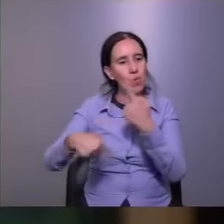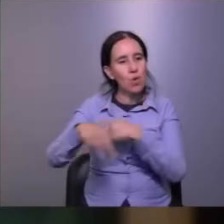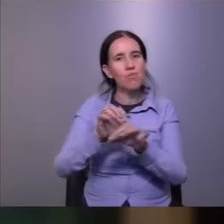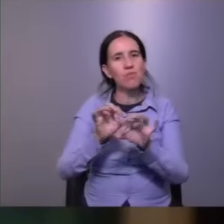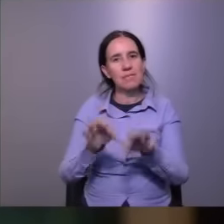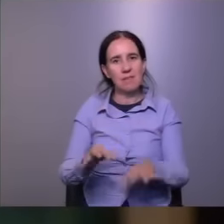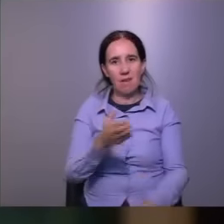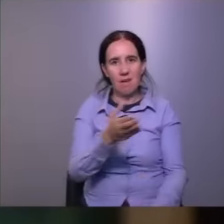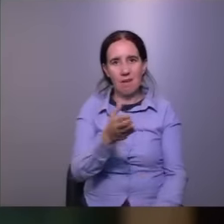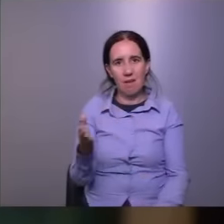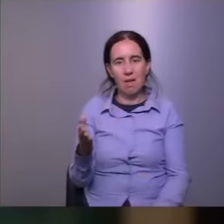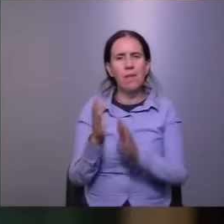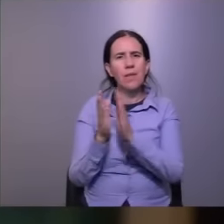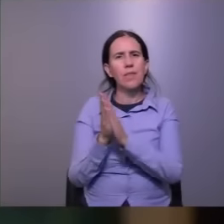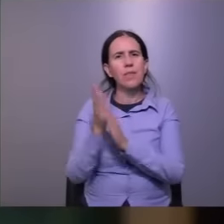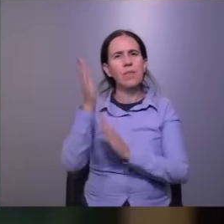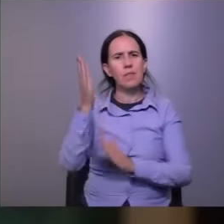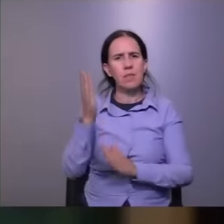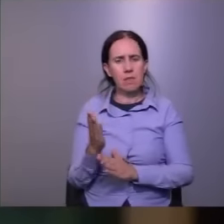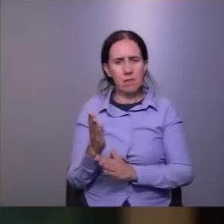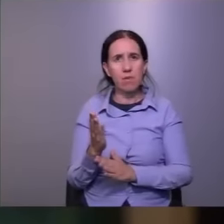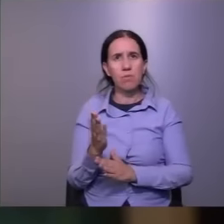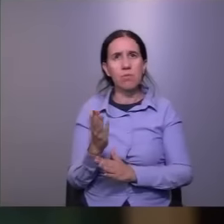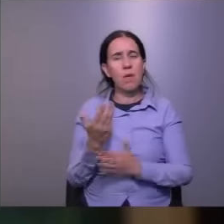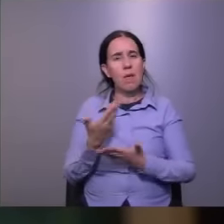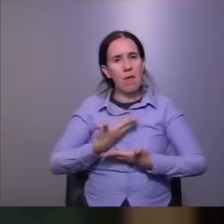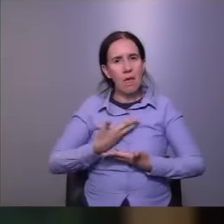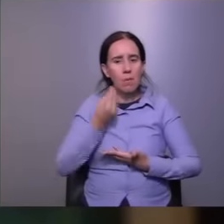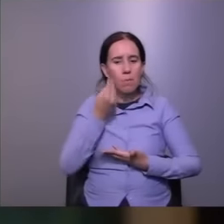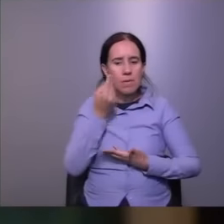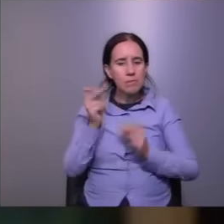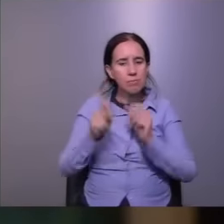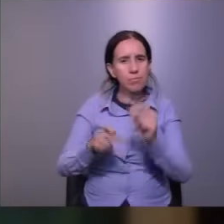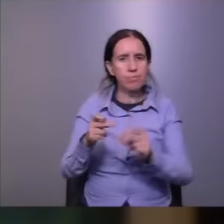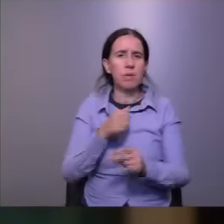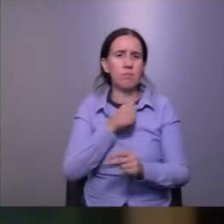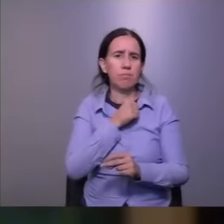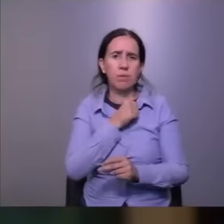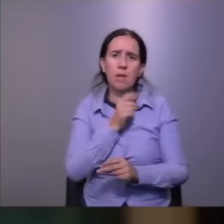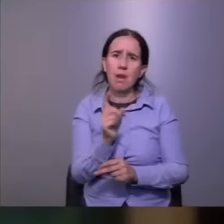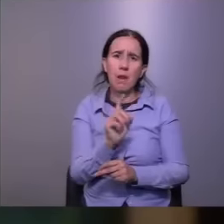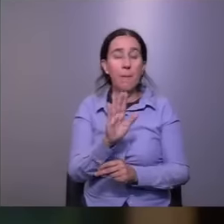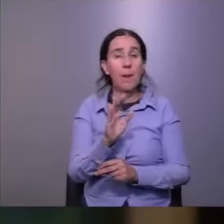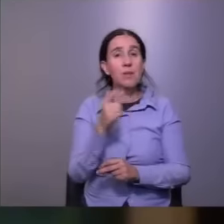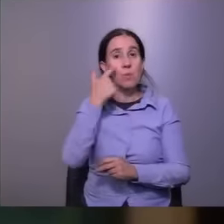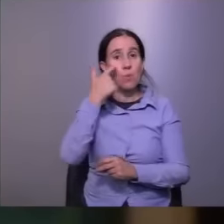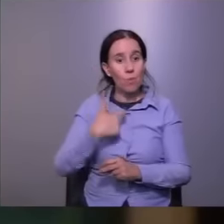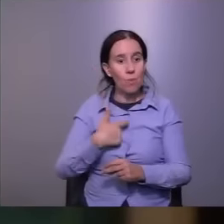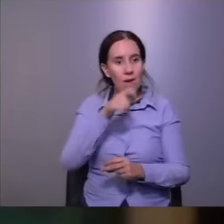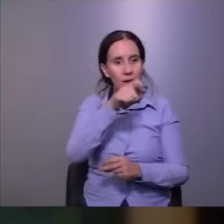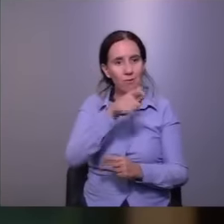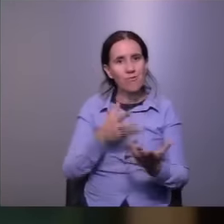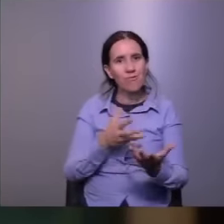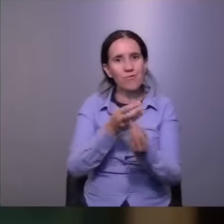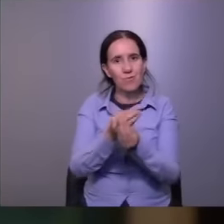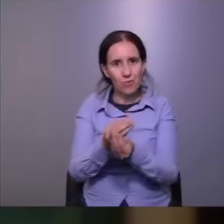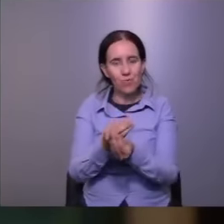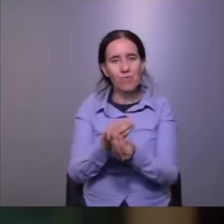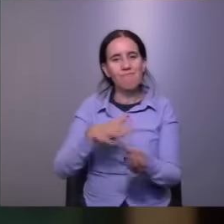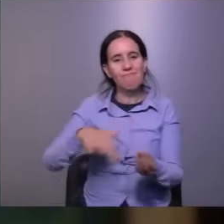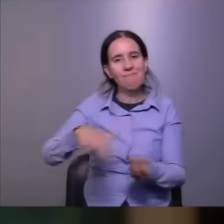além de crermos Deus Trindade, é a certeza de que Deus se fez de nós. O nosso Deus não é alheio nem indiferente